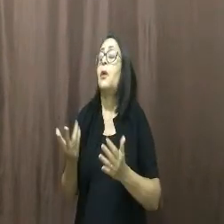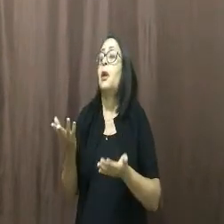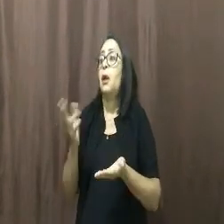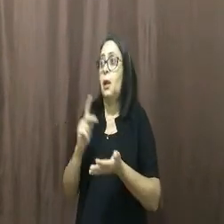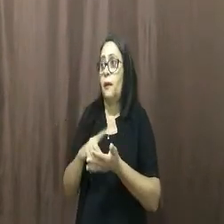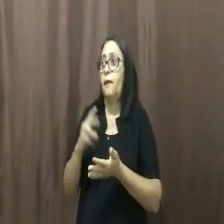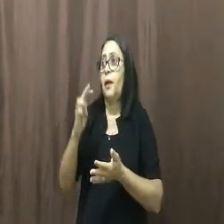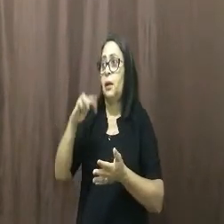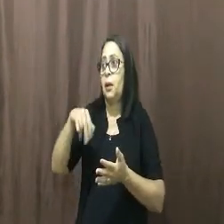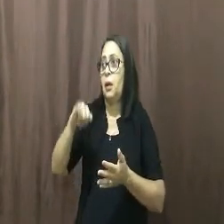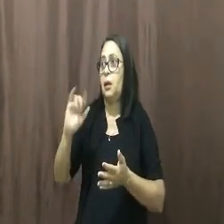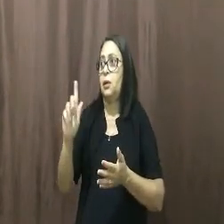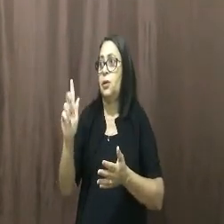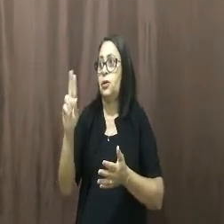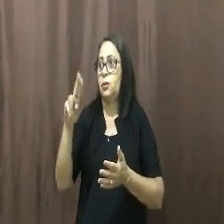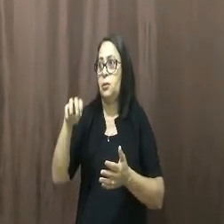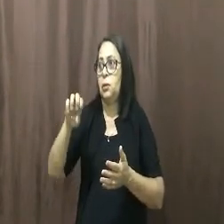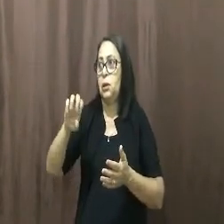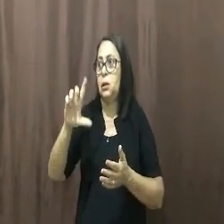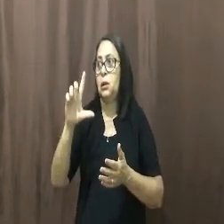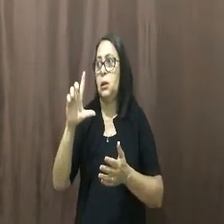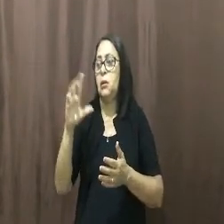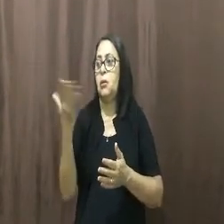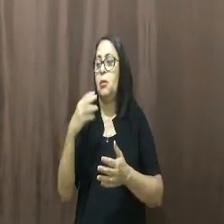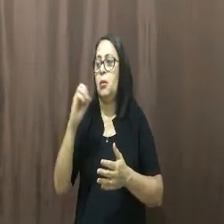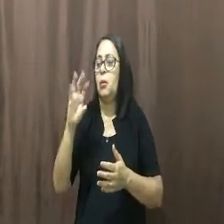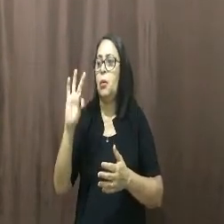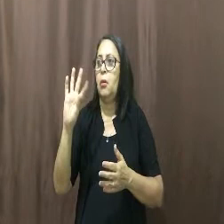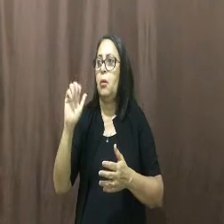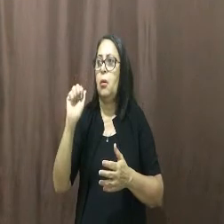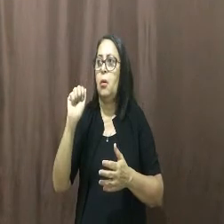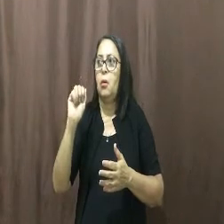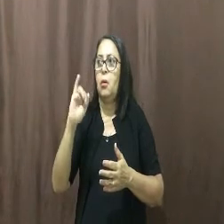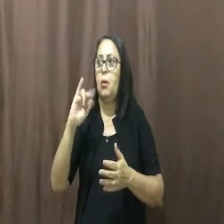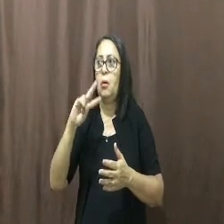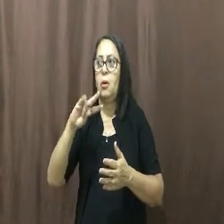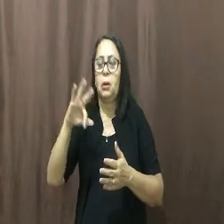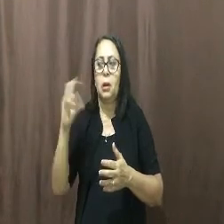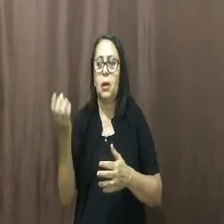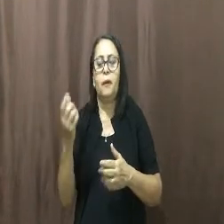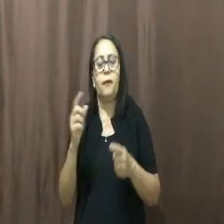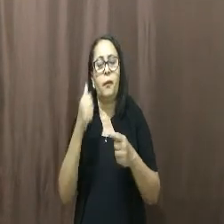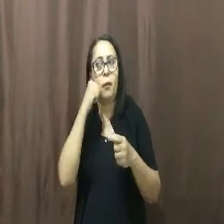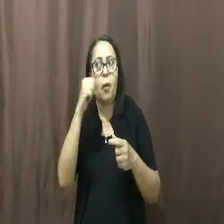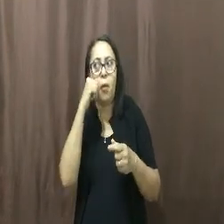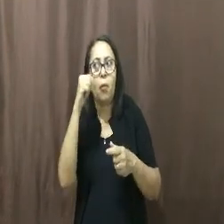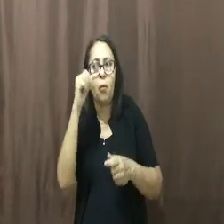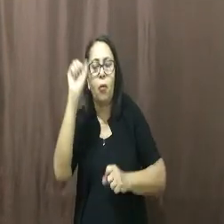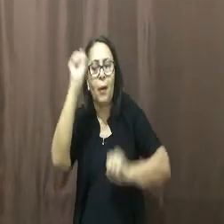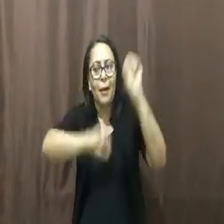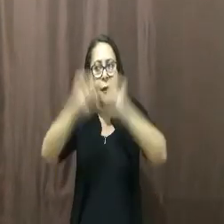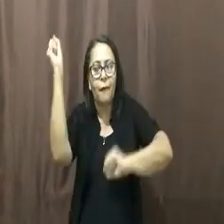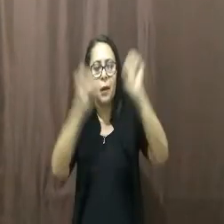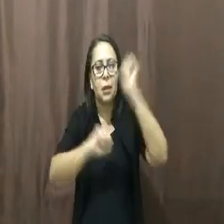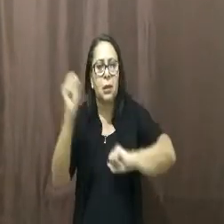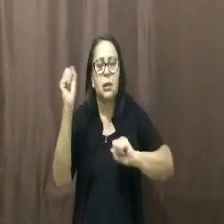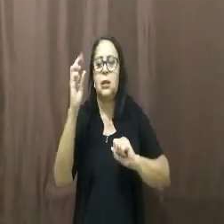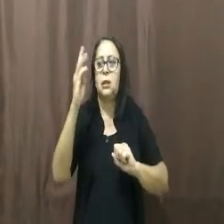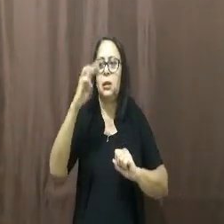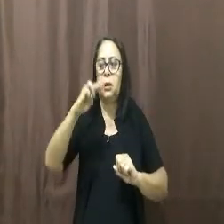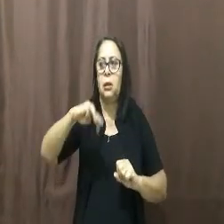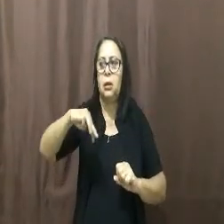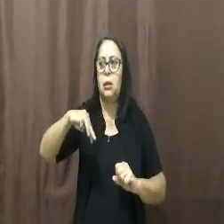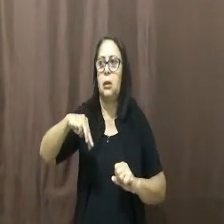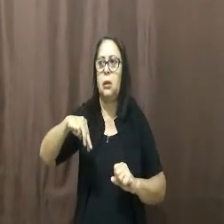deficiência. O Miguel Otávio, né, da faxineira Mirtz,